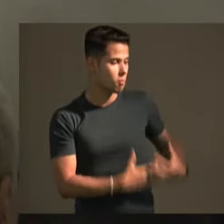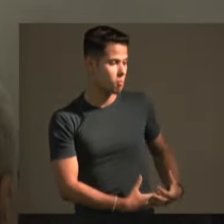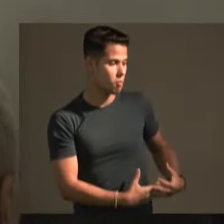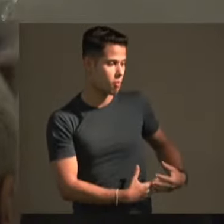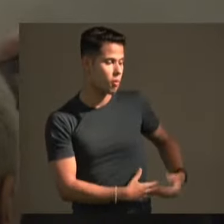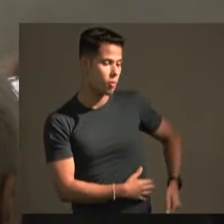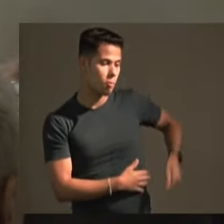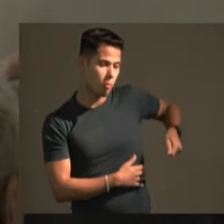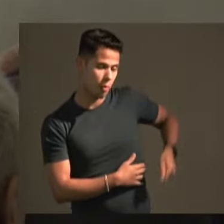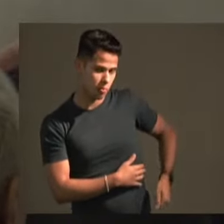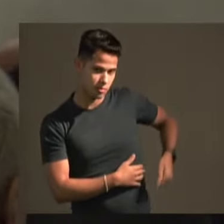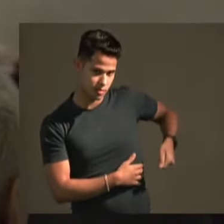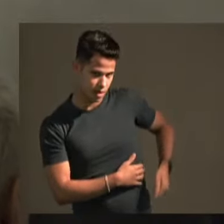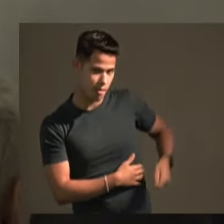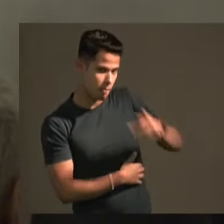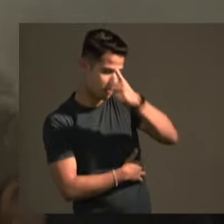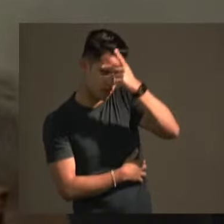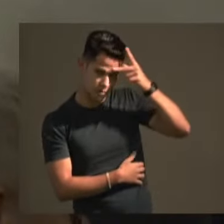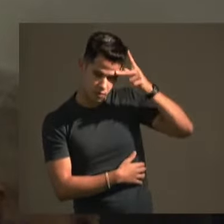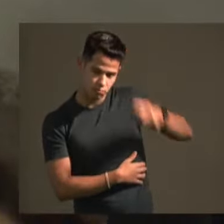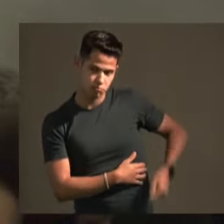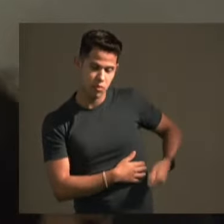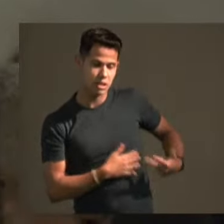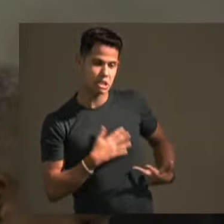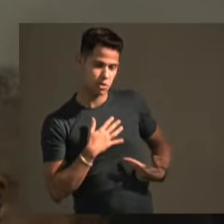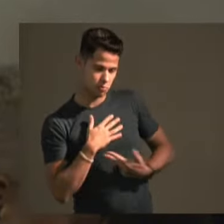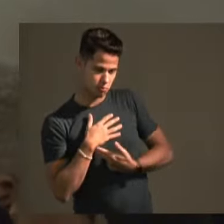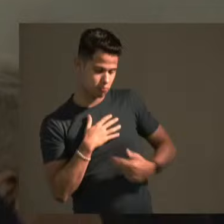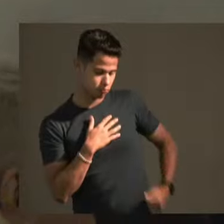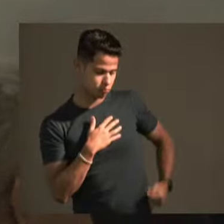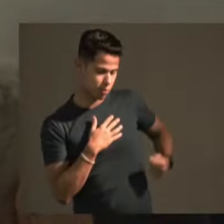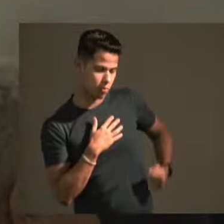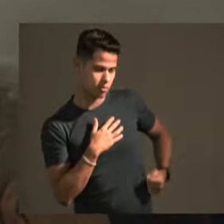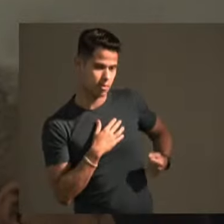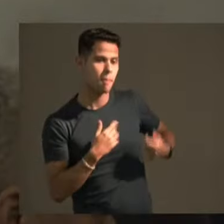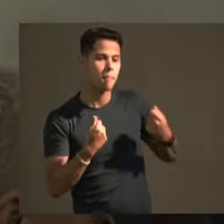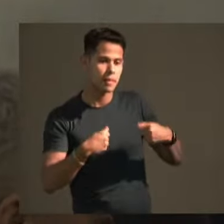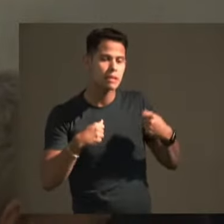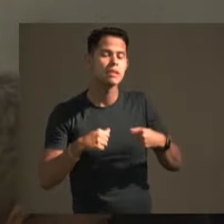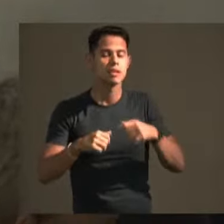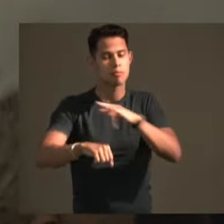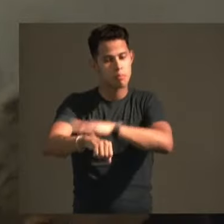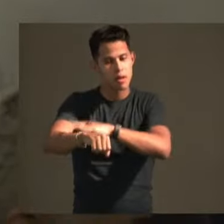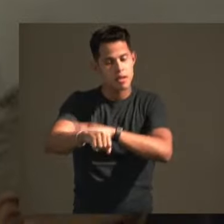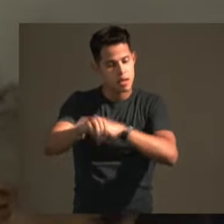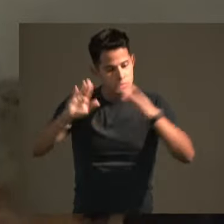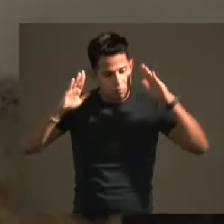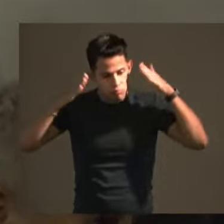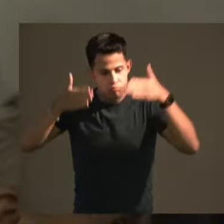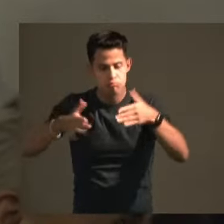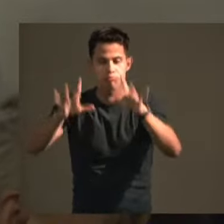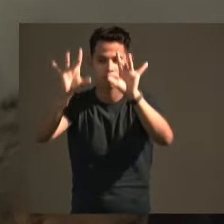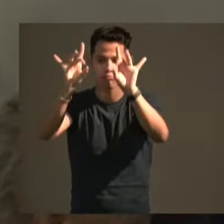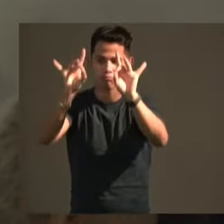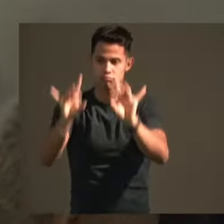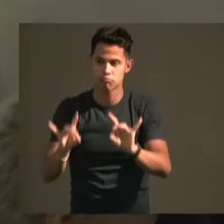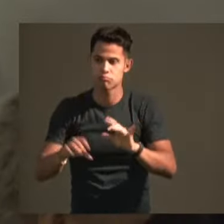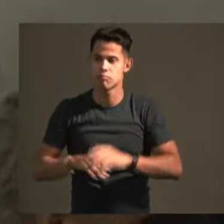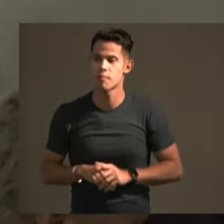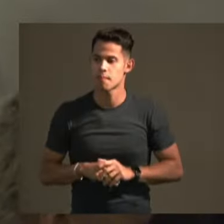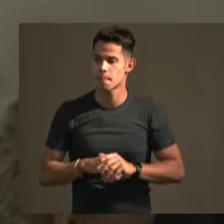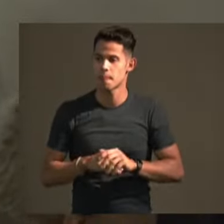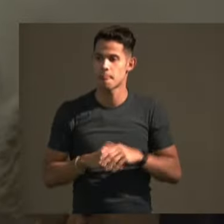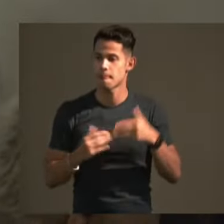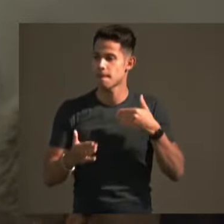vive quebrando, instala, arruma lá e uma semana depois os drogados vão lá e arrebentam. E esse dinheiro deveria chegar para todos os municípios